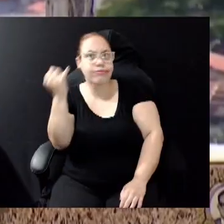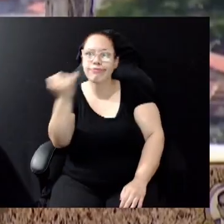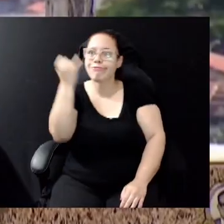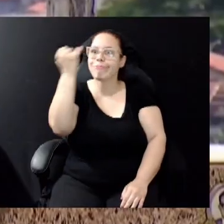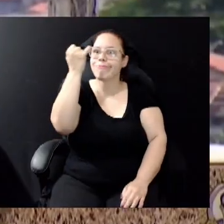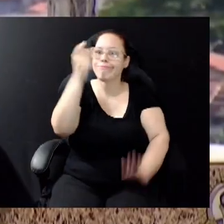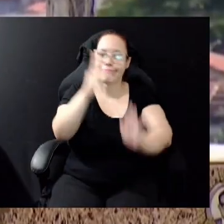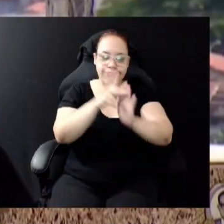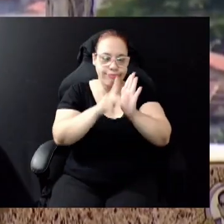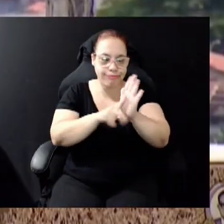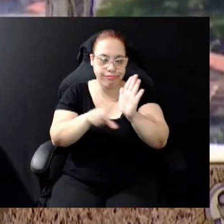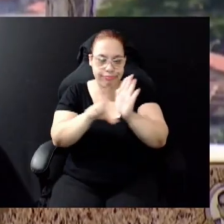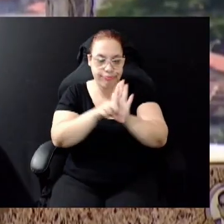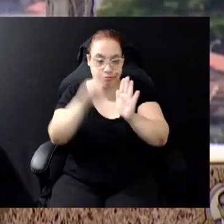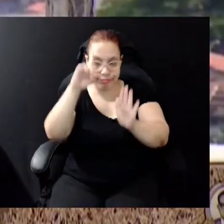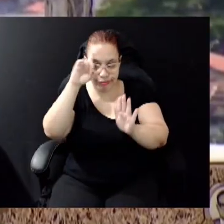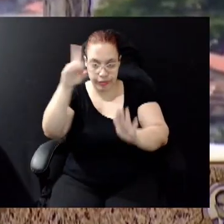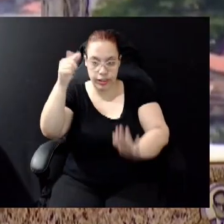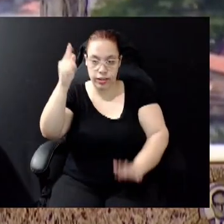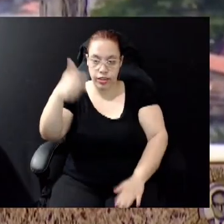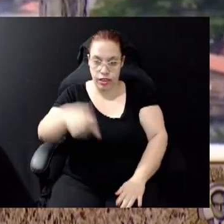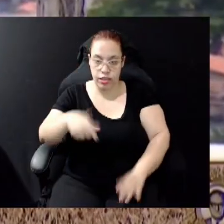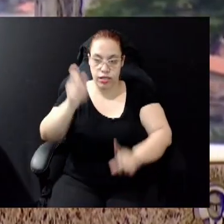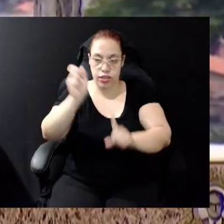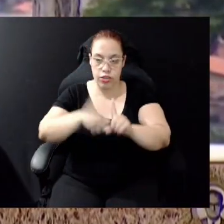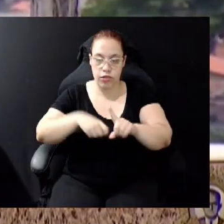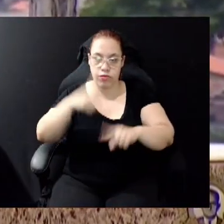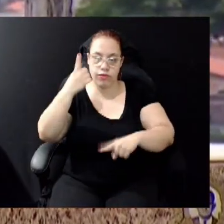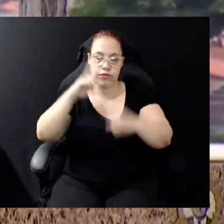lei instituindo o dia 7 de fevereiro como Dia